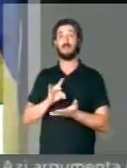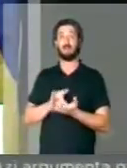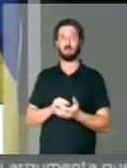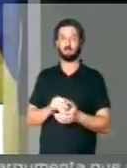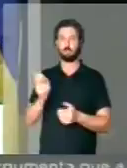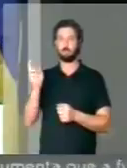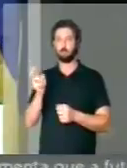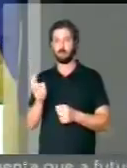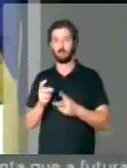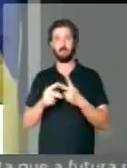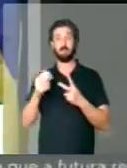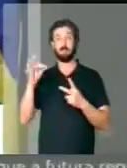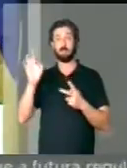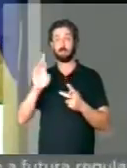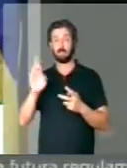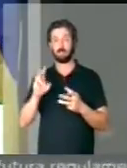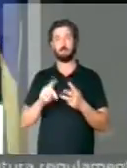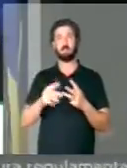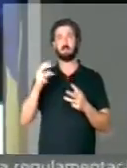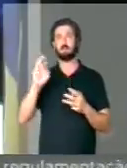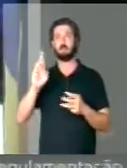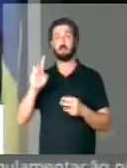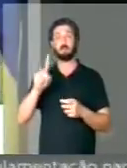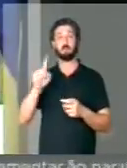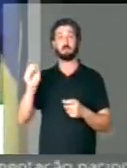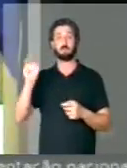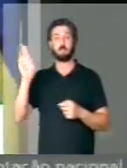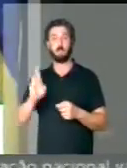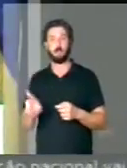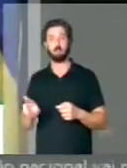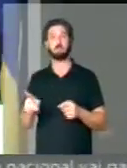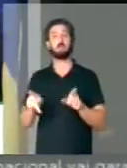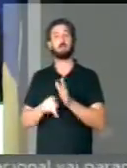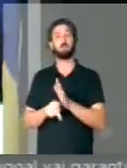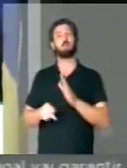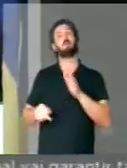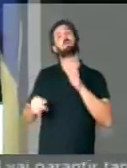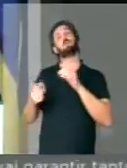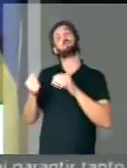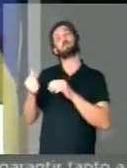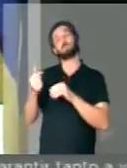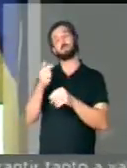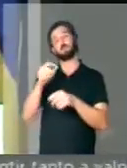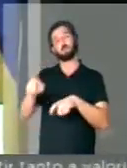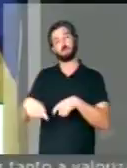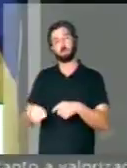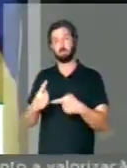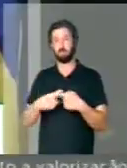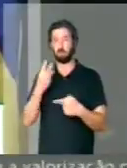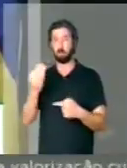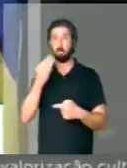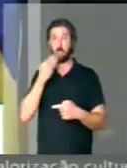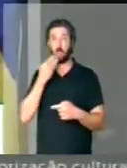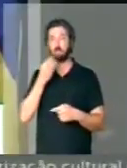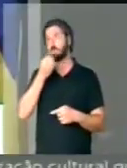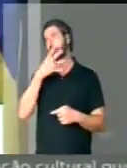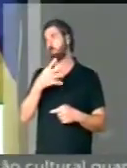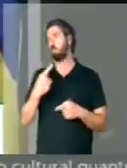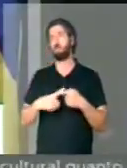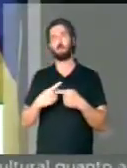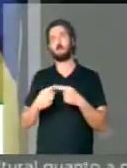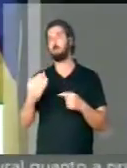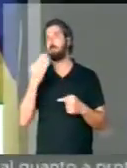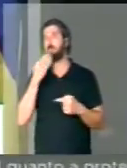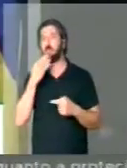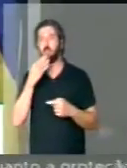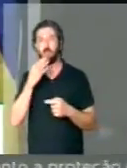dos R$5, dos R$10, dos R$30, dos R$100 do povo sertanejo. Porque aqui falar de bilhões é muito bom, porque esses bilhões,